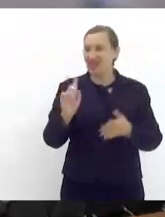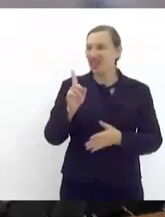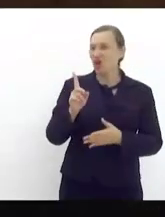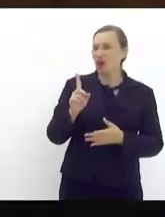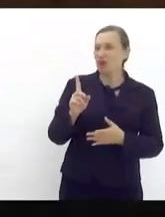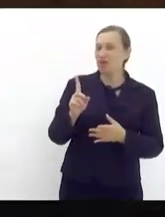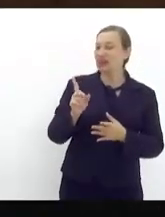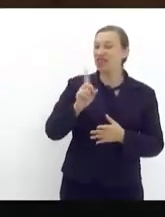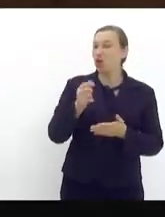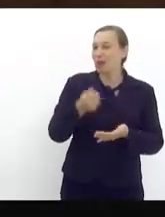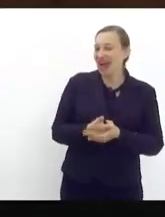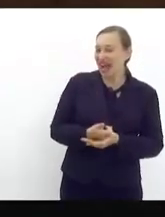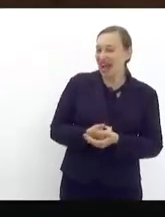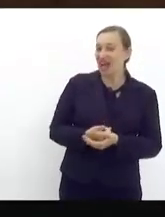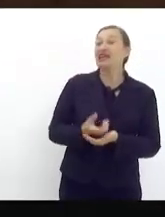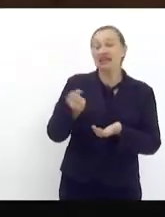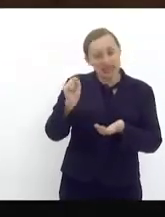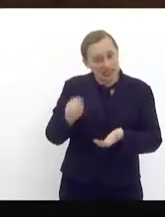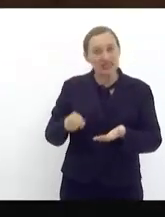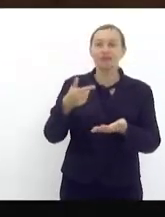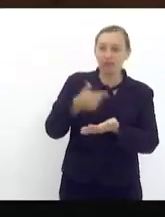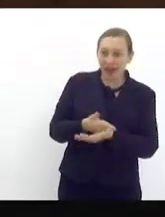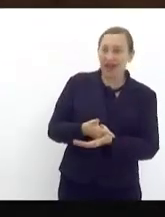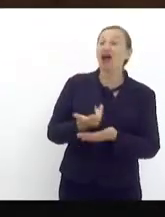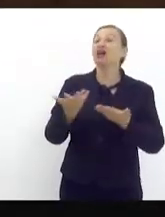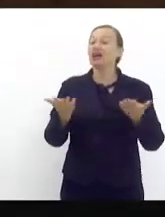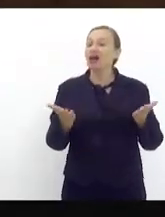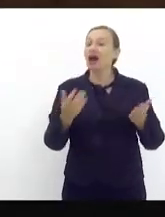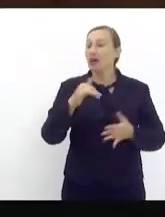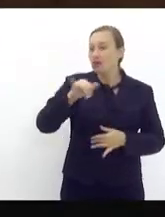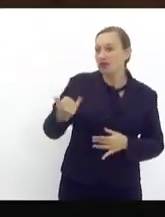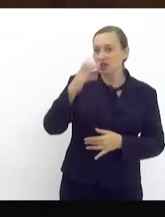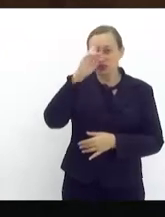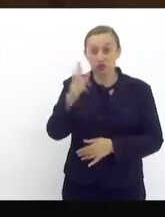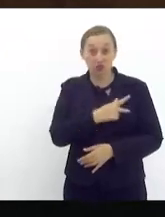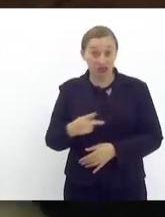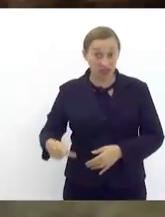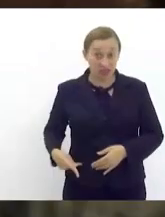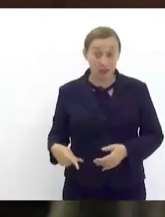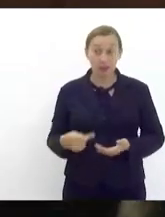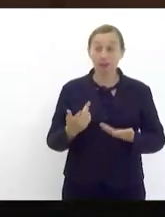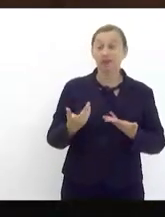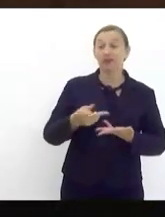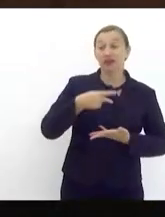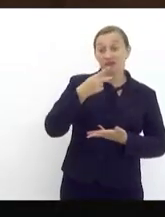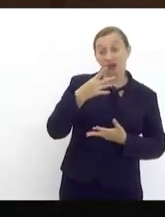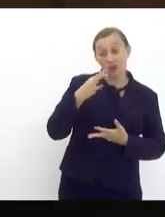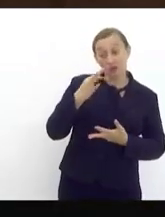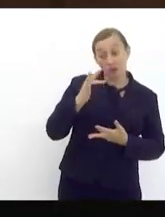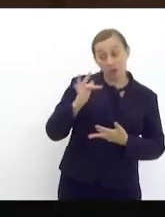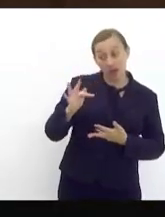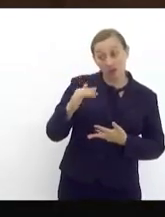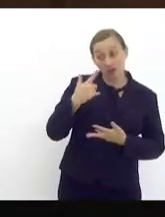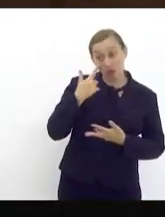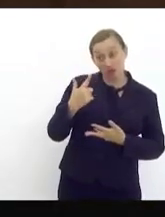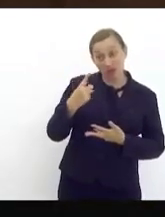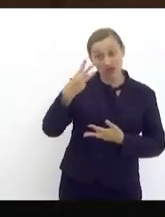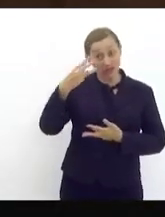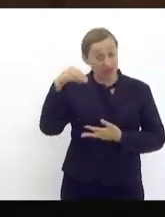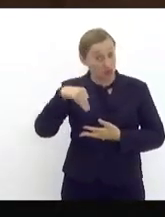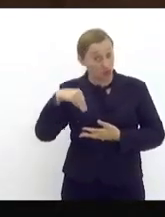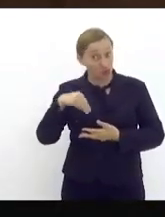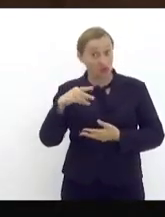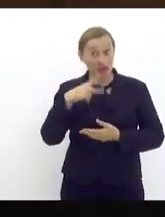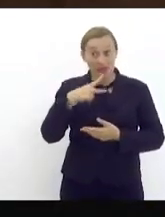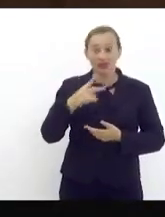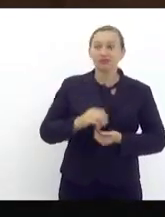se ausentar, né? Não é para se ausentar. E aproveitando, presidente, fazer uma manifestação breve, estou olhando ali, já tenho 3 minutos falando.